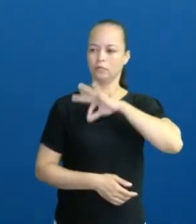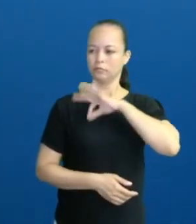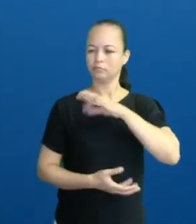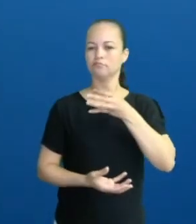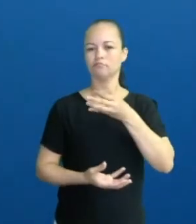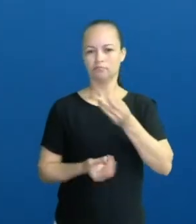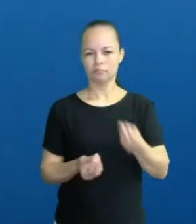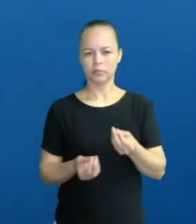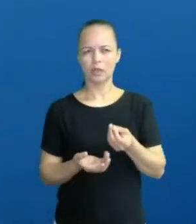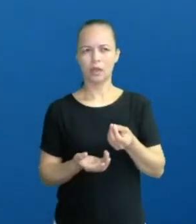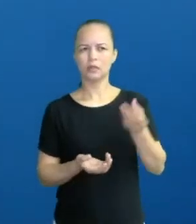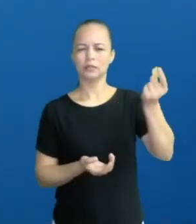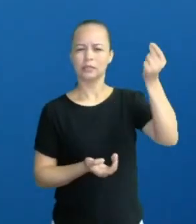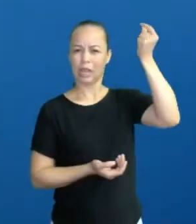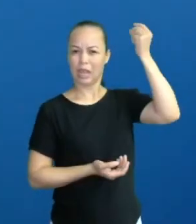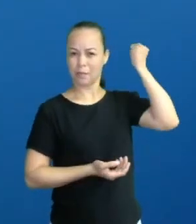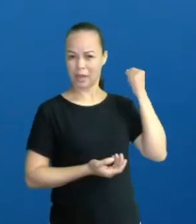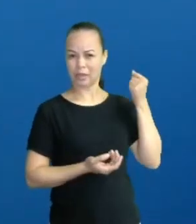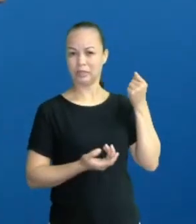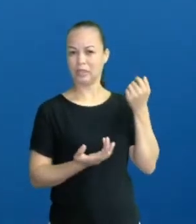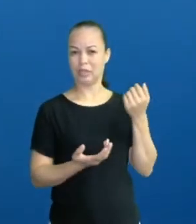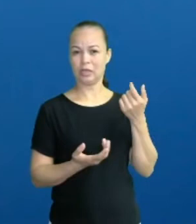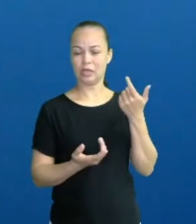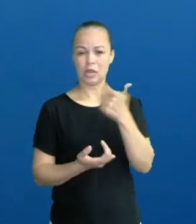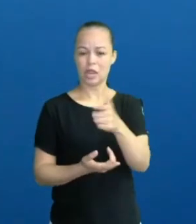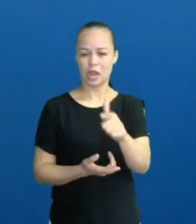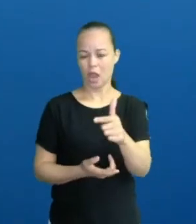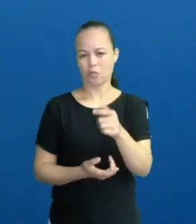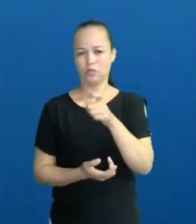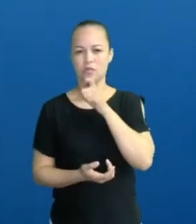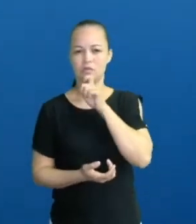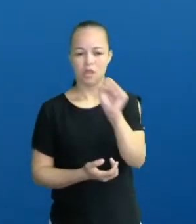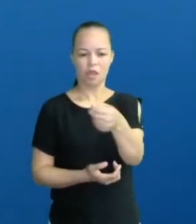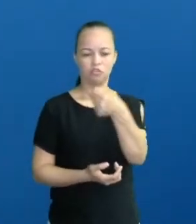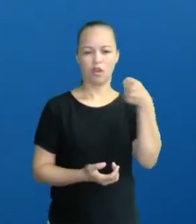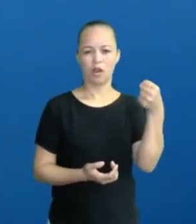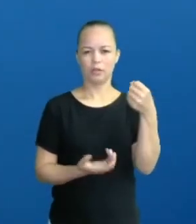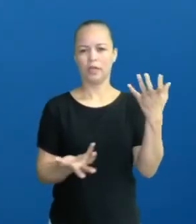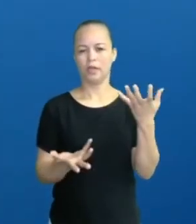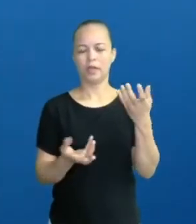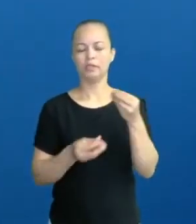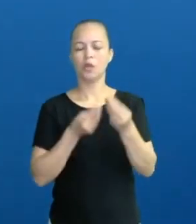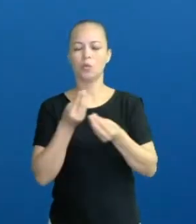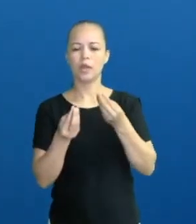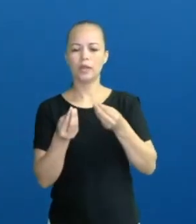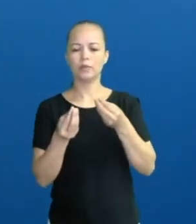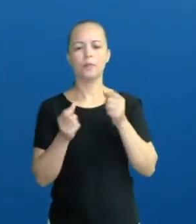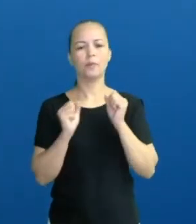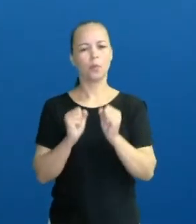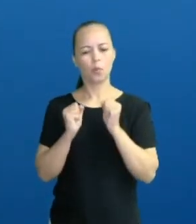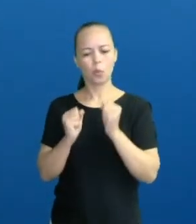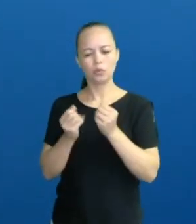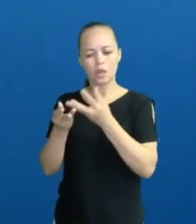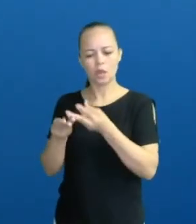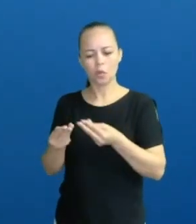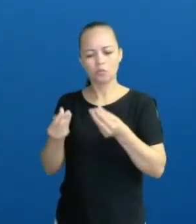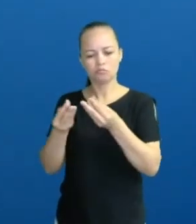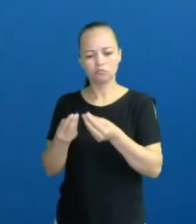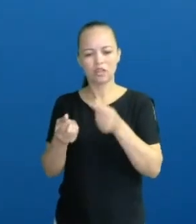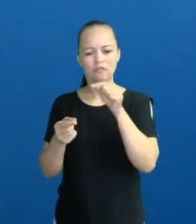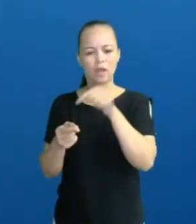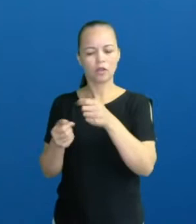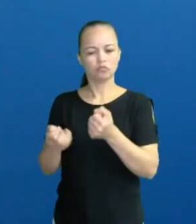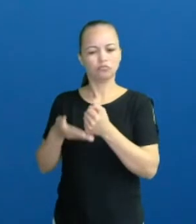tinha geladeira, onde ele permitia que a gente conservasse o teu alimento, ou seja, tu ter um alimento que poderia muitas